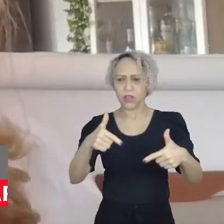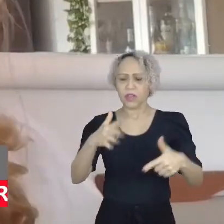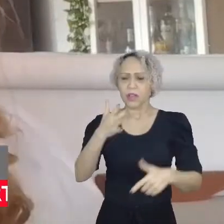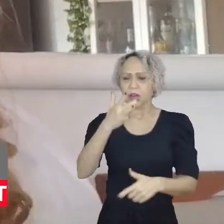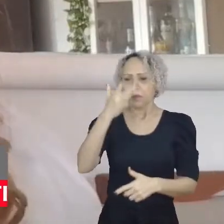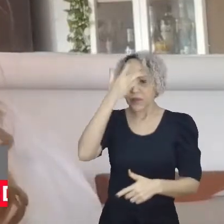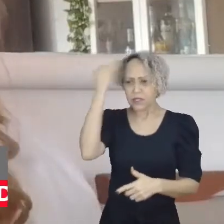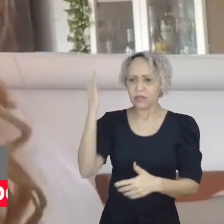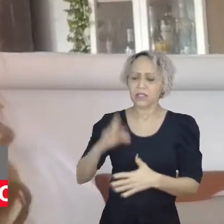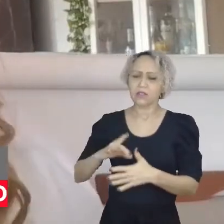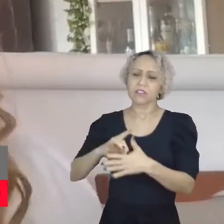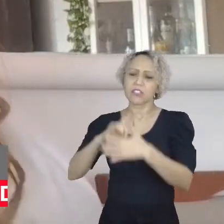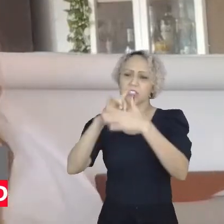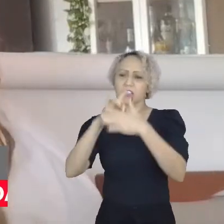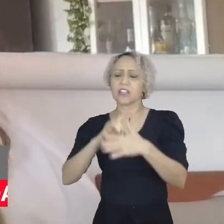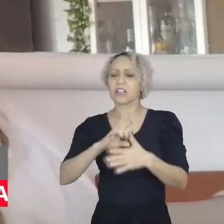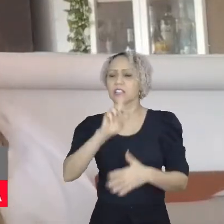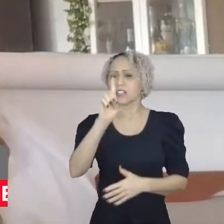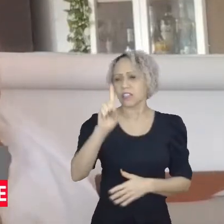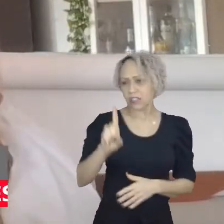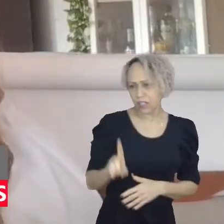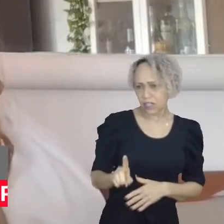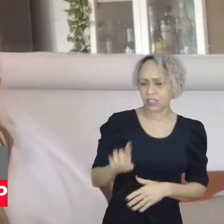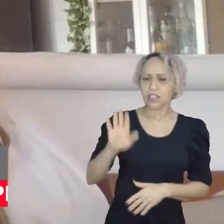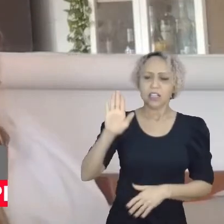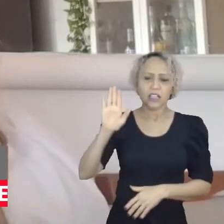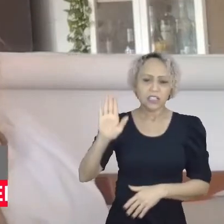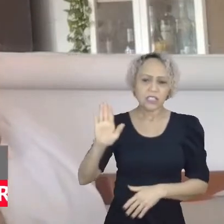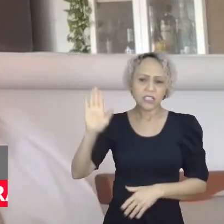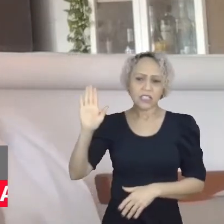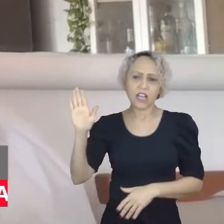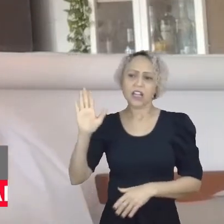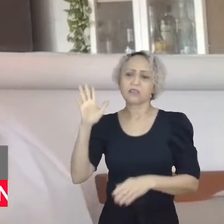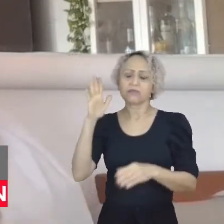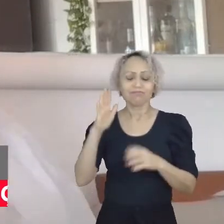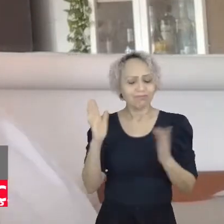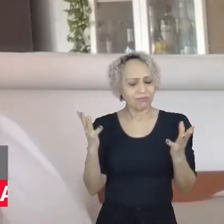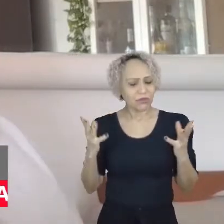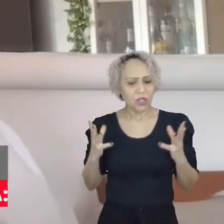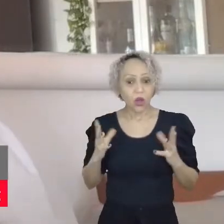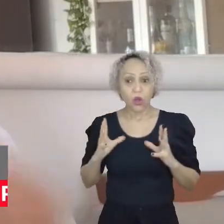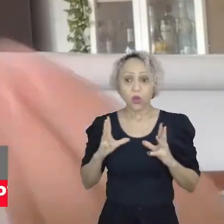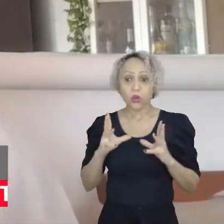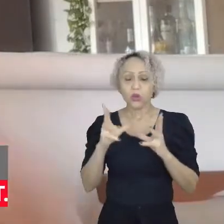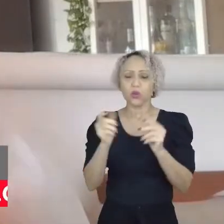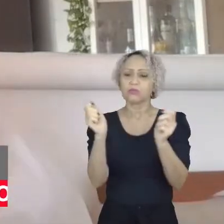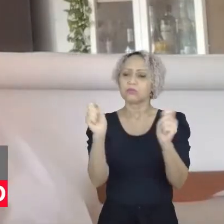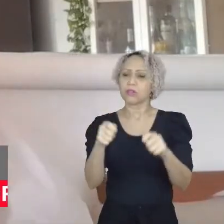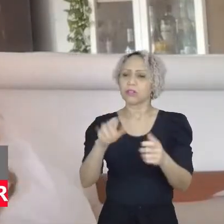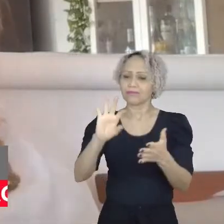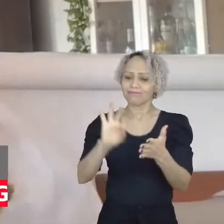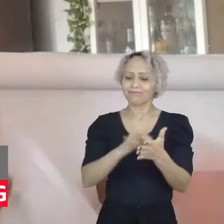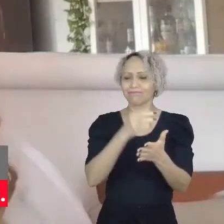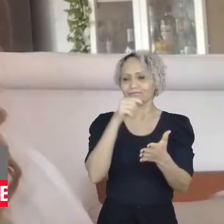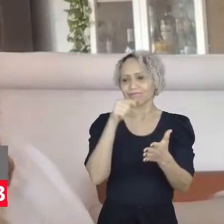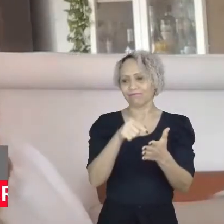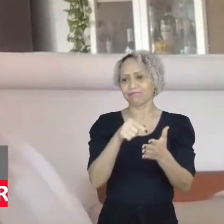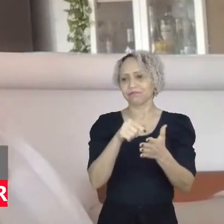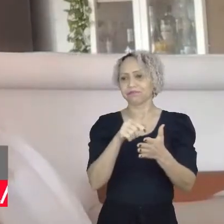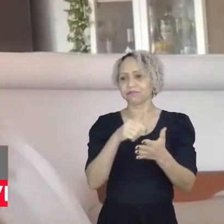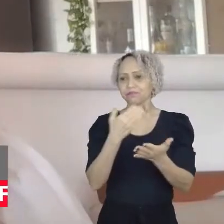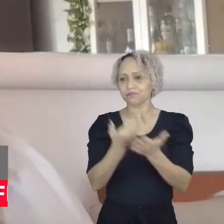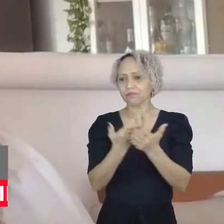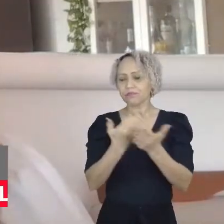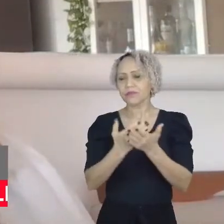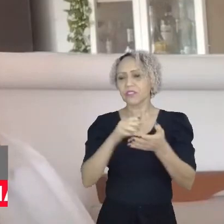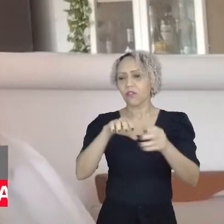está aberta para todo mundo formar uma ação. Eu sempre falo que a formação, durante algum